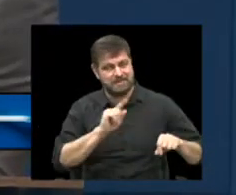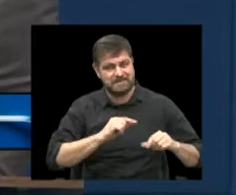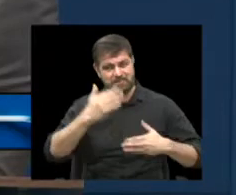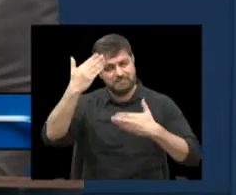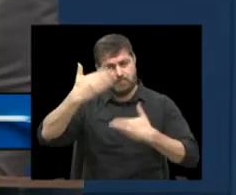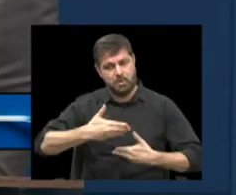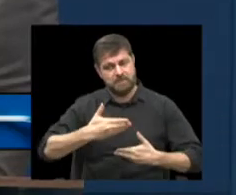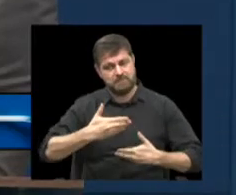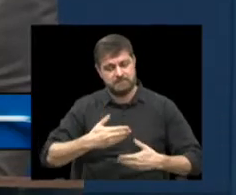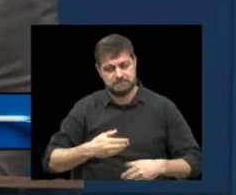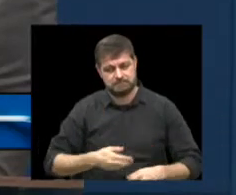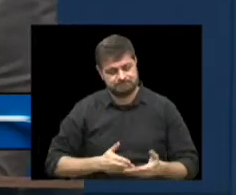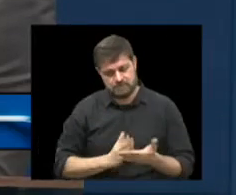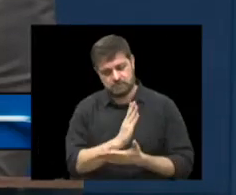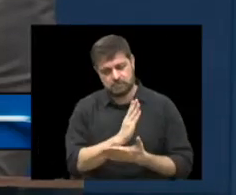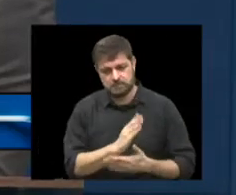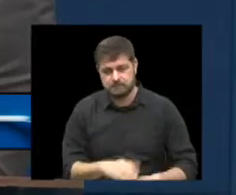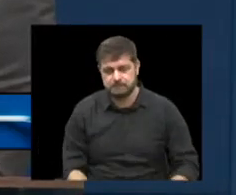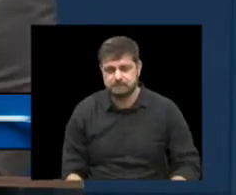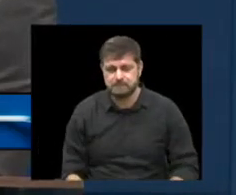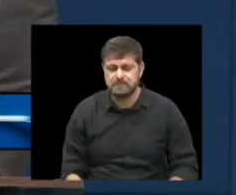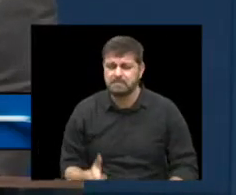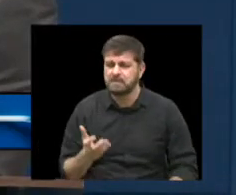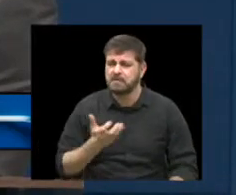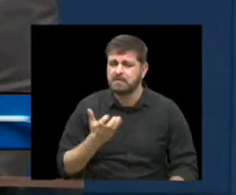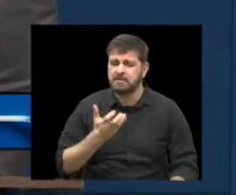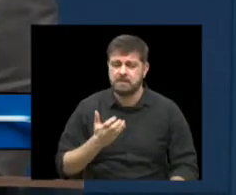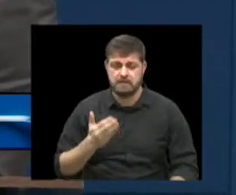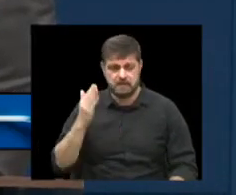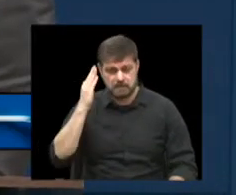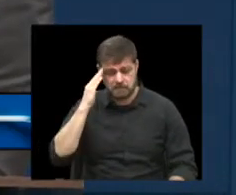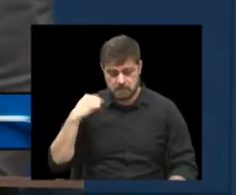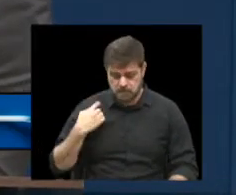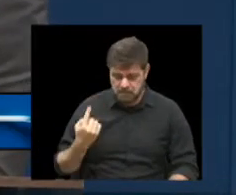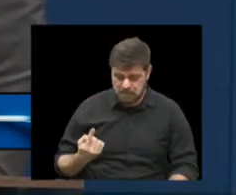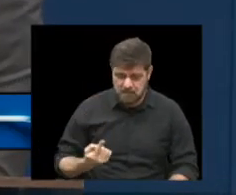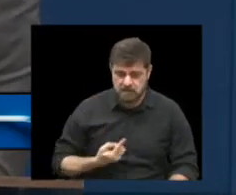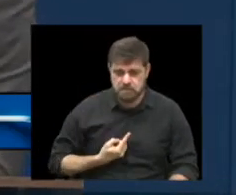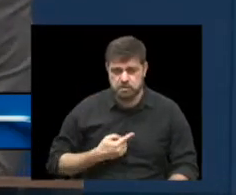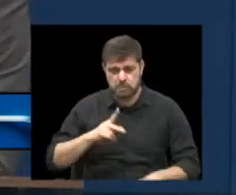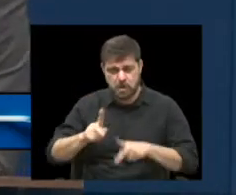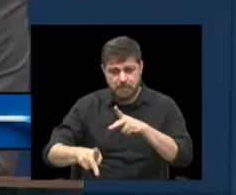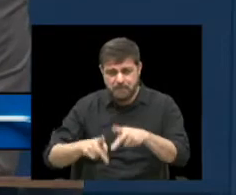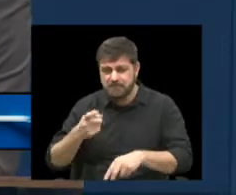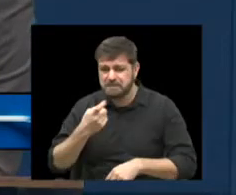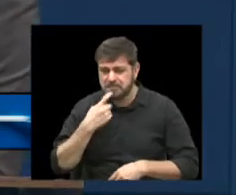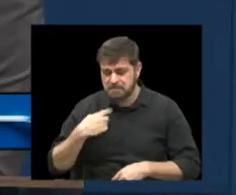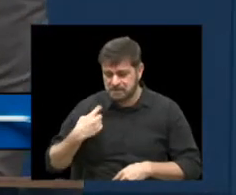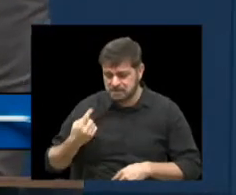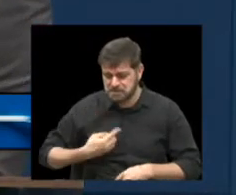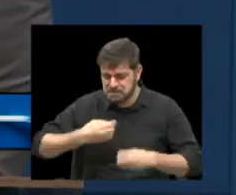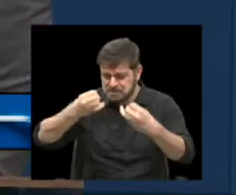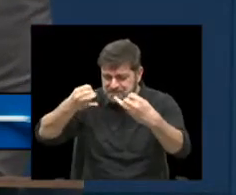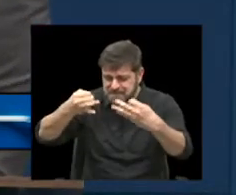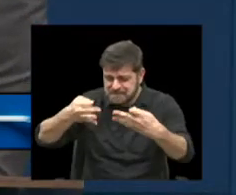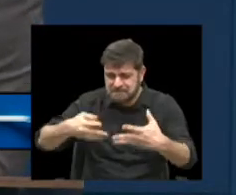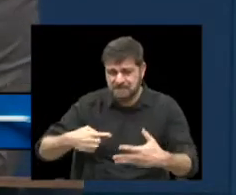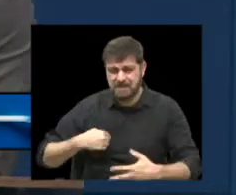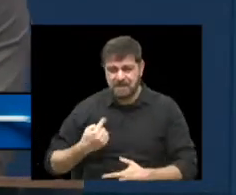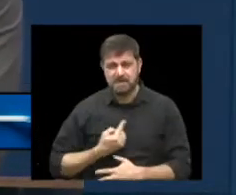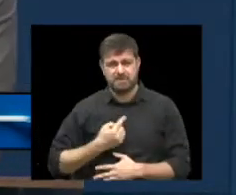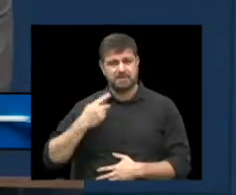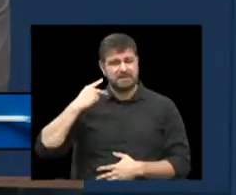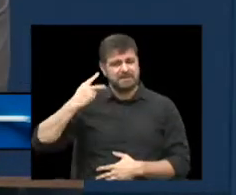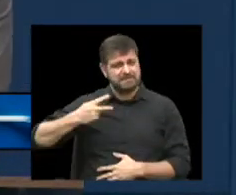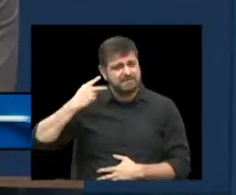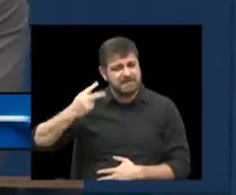relevância quanto a essa questão, para que a gente tenha sabedoria e passe para a população as dificuldades para nós aqui com relação